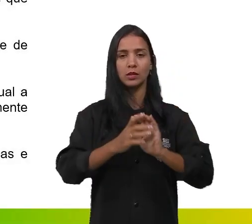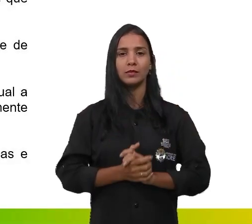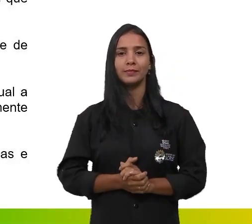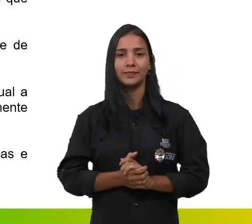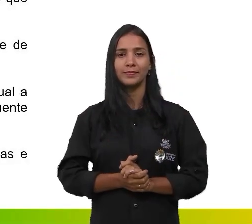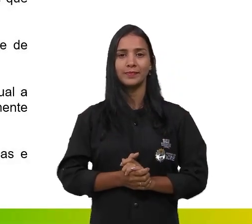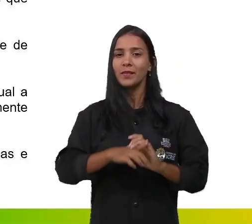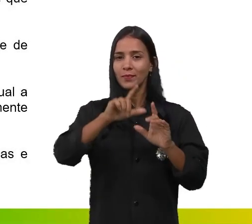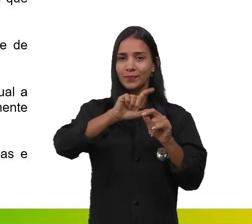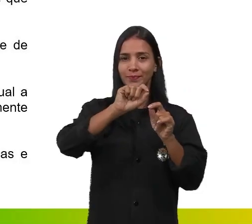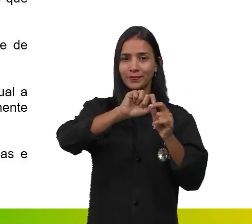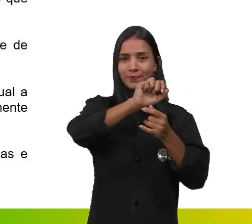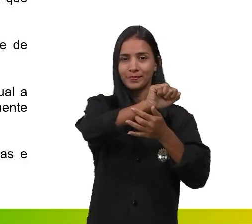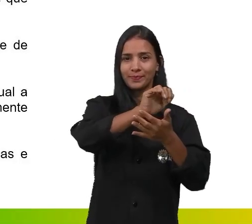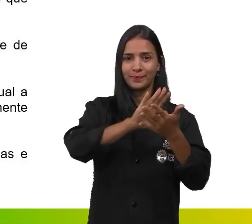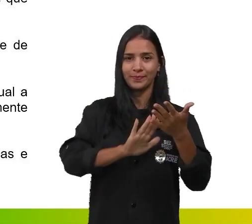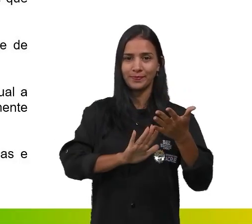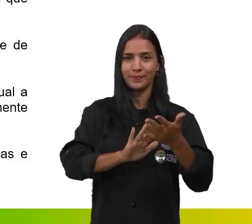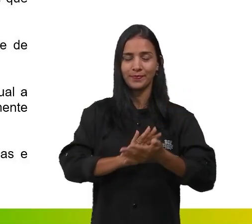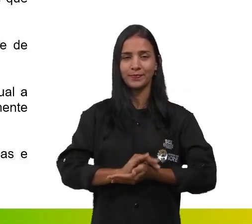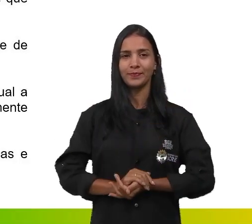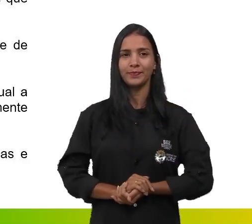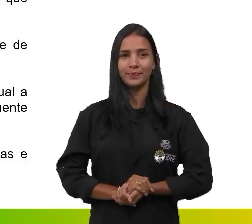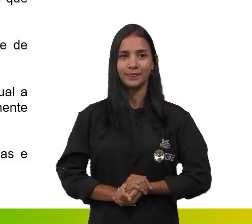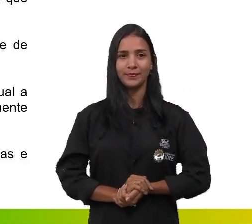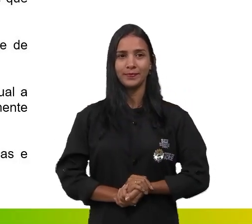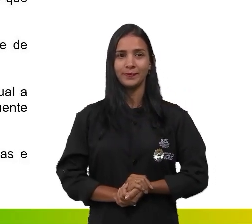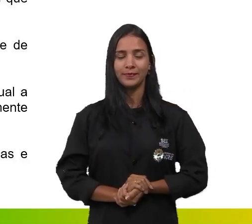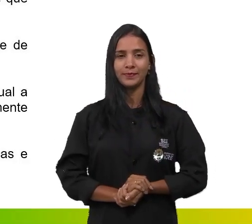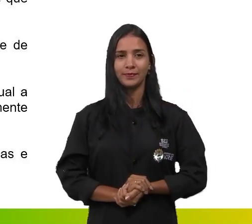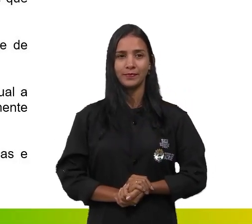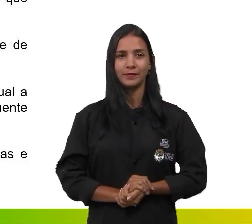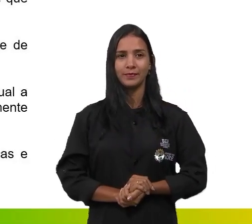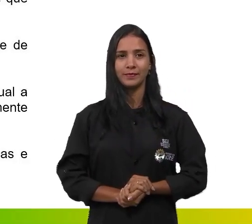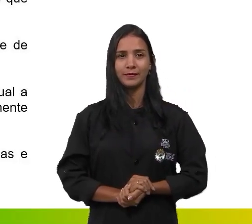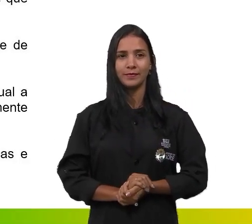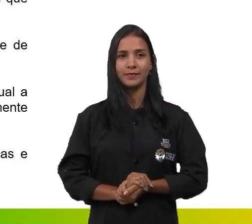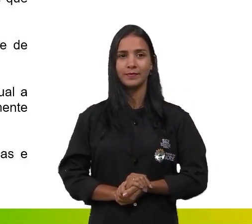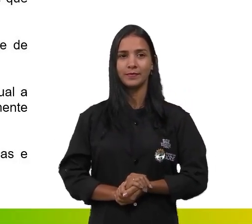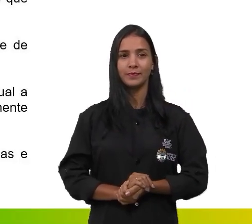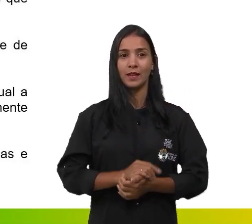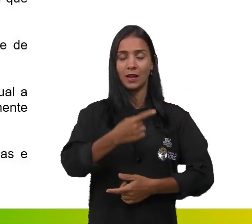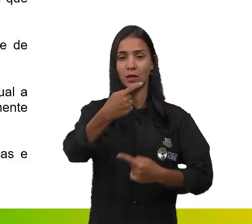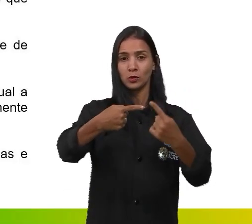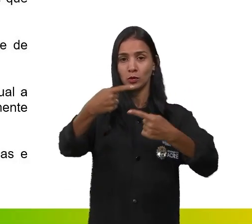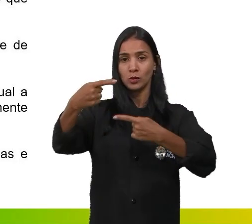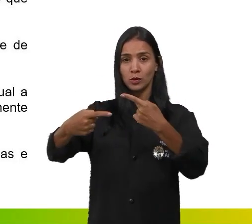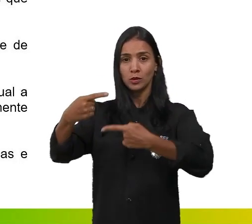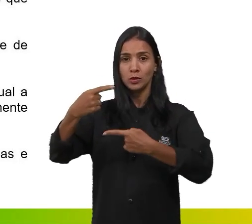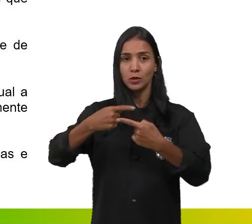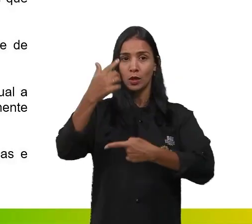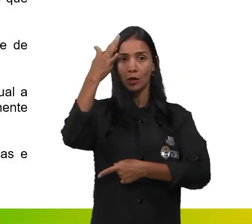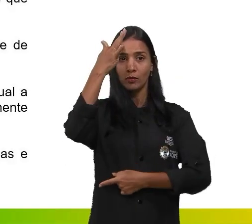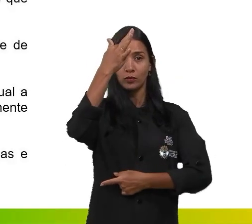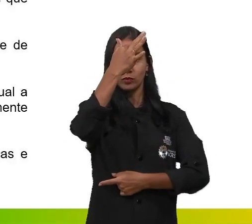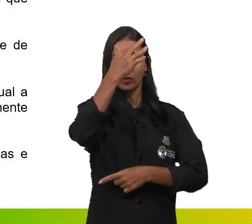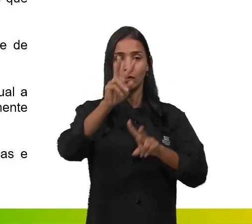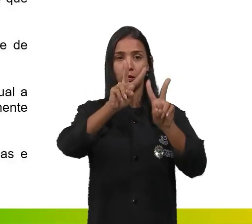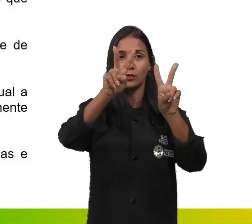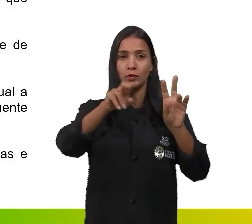Então, temos aqui a discussão filosófica sobre identidade e